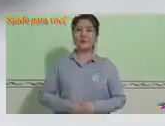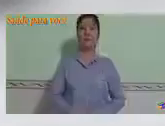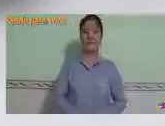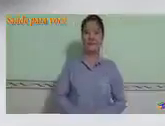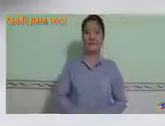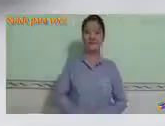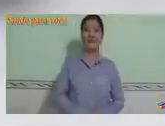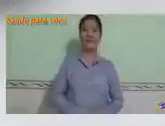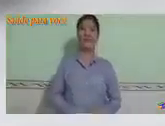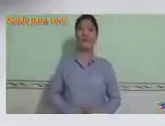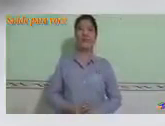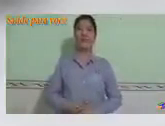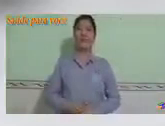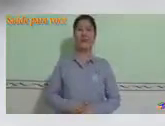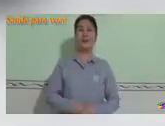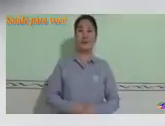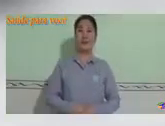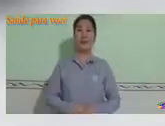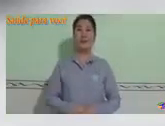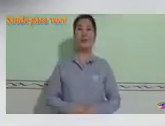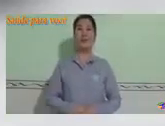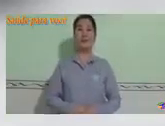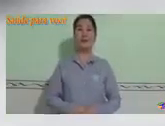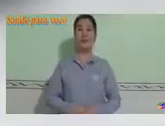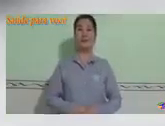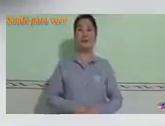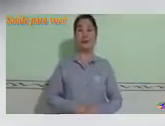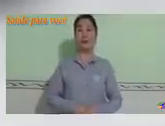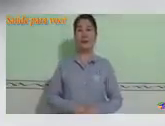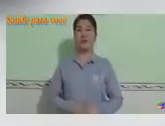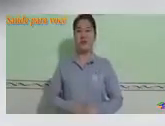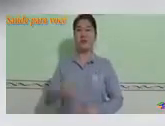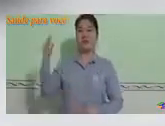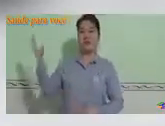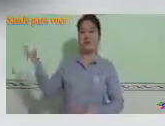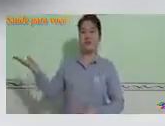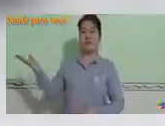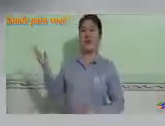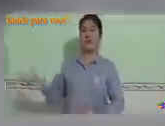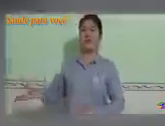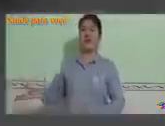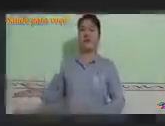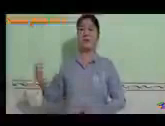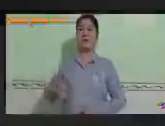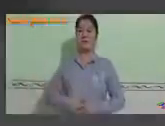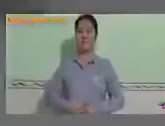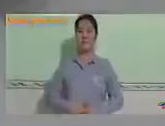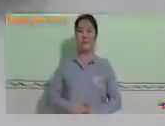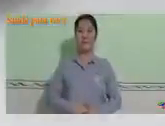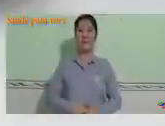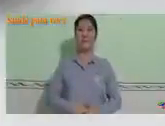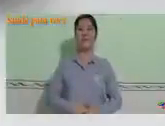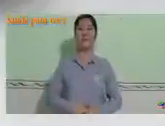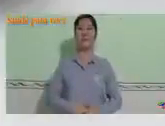DSCANSANDOCERCADE 1 minuto entre cada 0.1. Uma boa dica é começar o exercício com halteres mais leves e ir aumentando gradualmente,